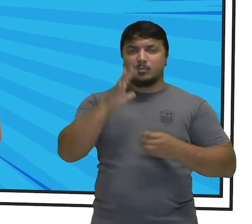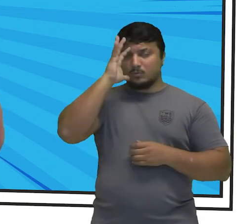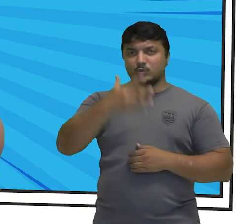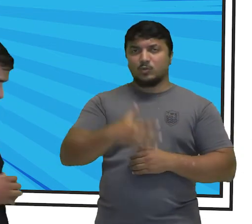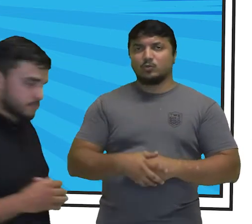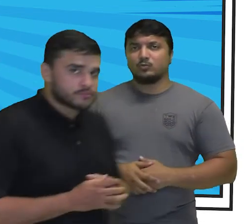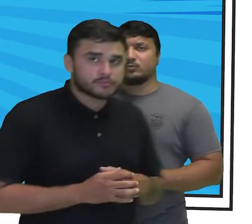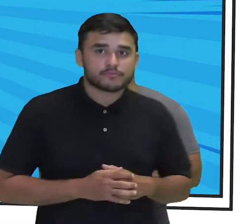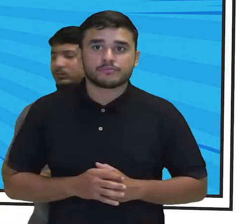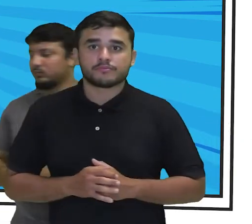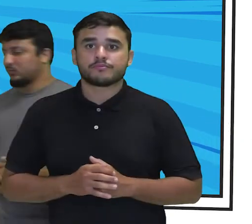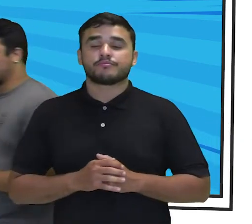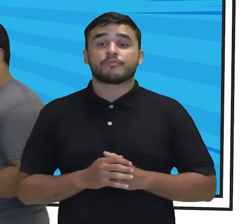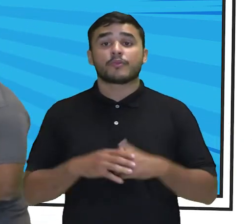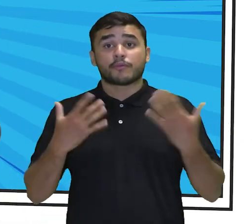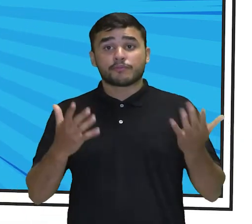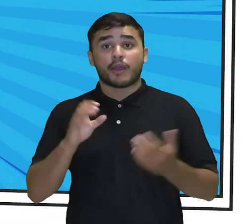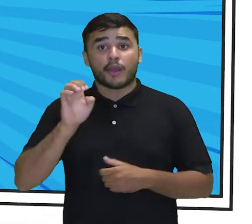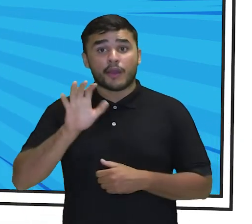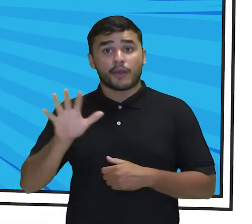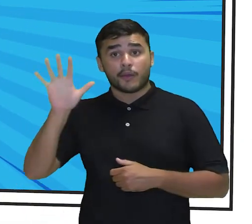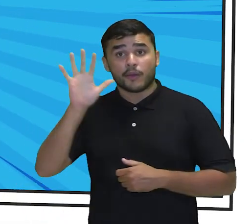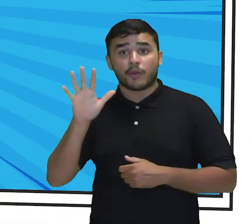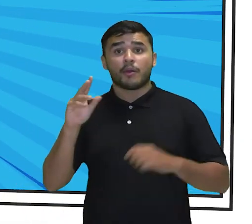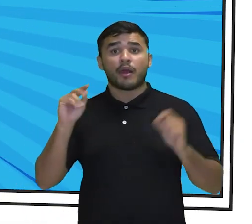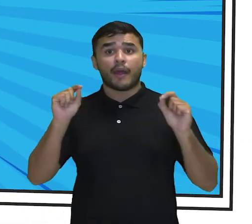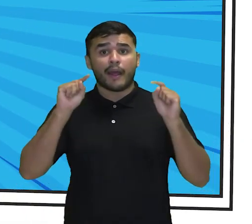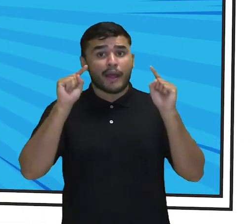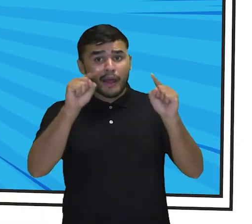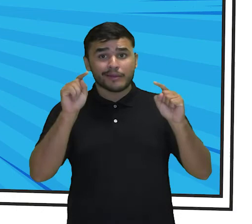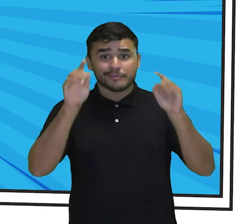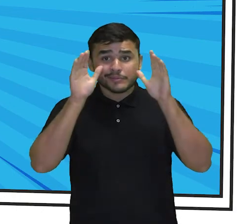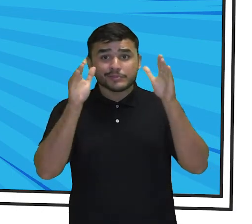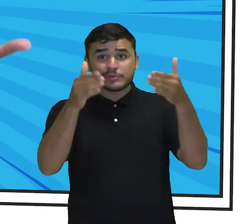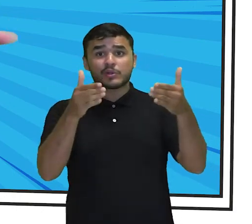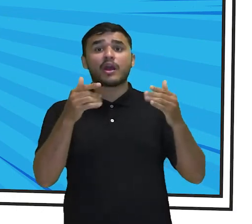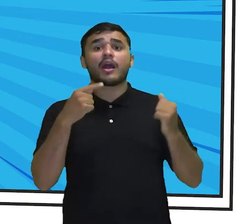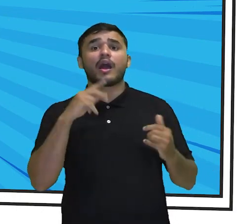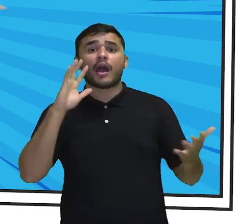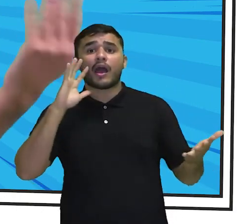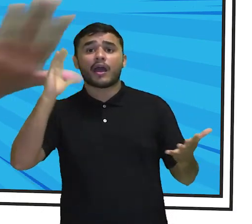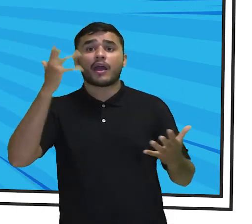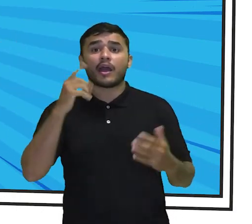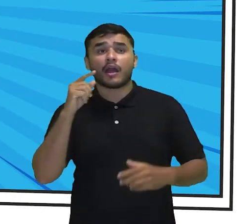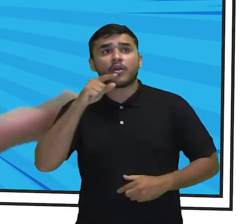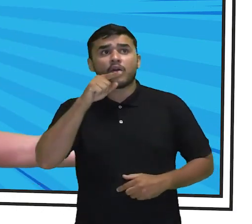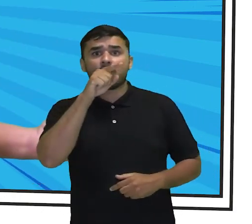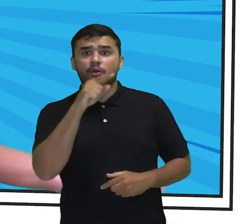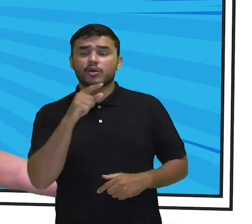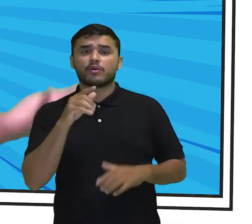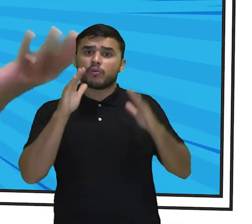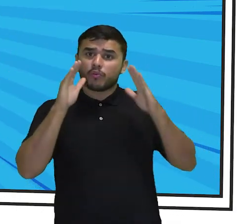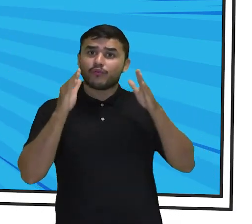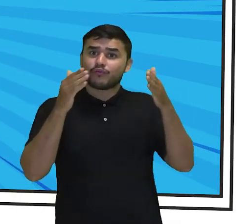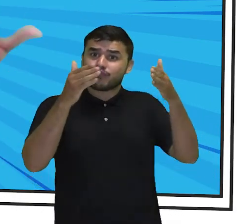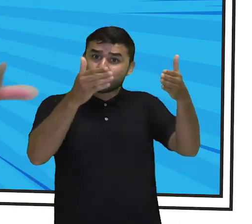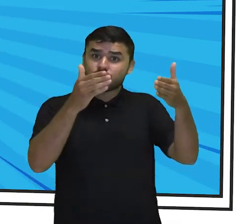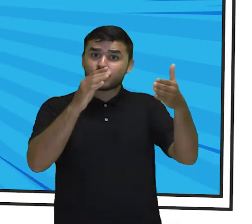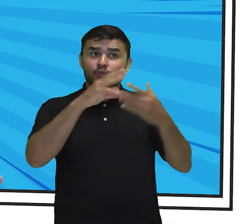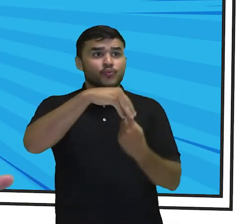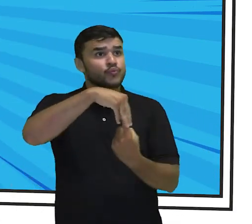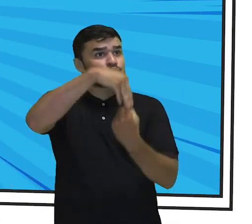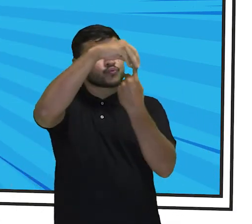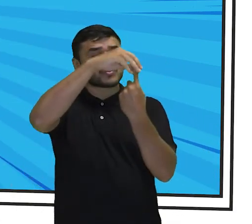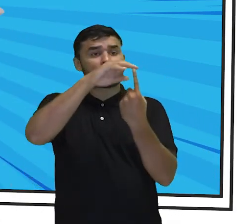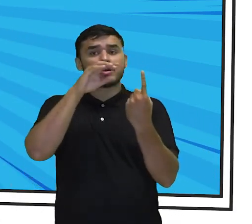tem as melhores ideias. Então, concorde comigo. Se a Europa é o centro de tudo, nós somos uma periferia. E nós, como